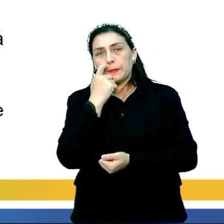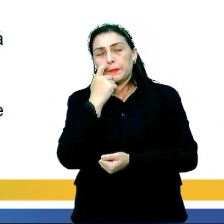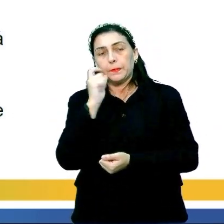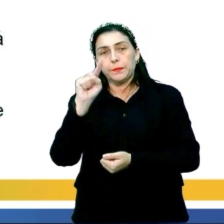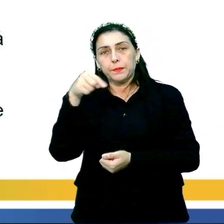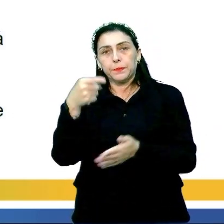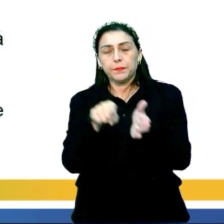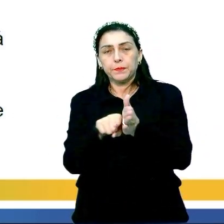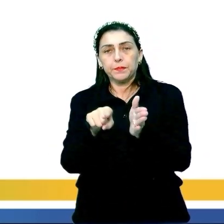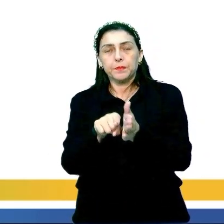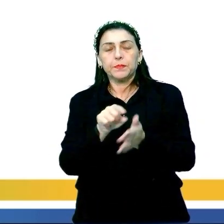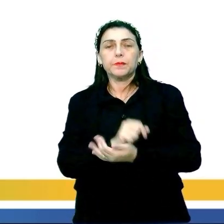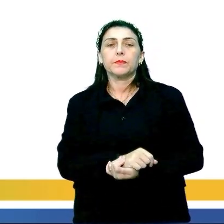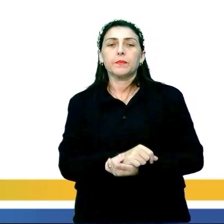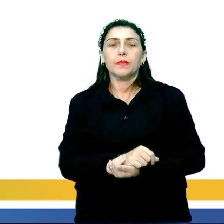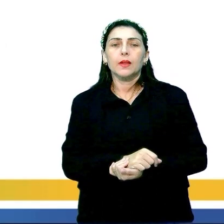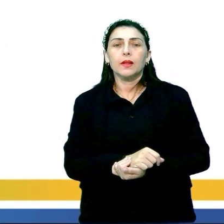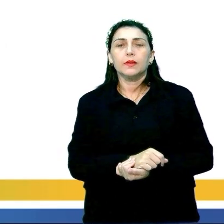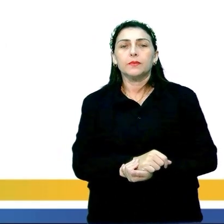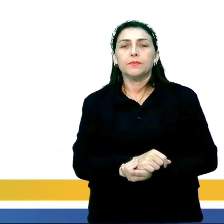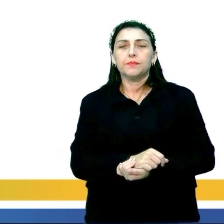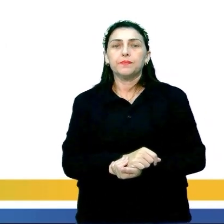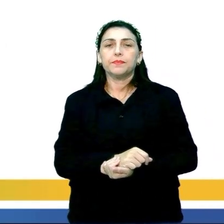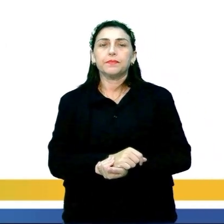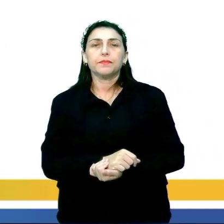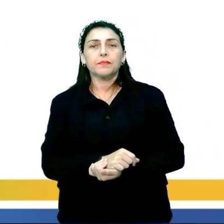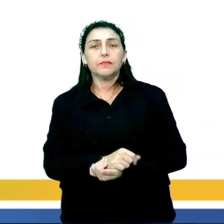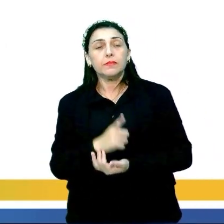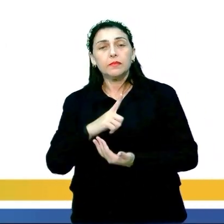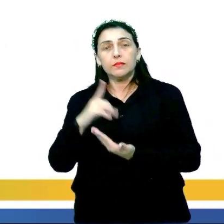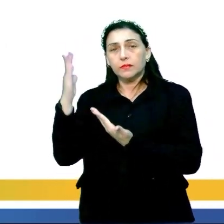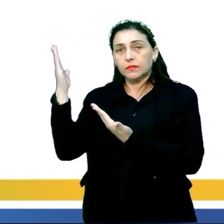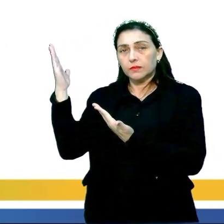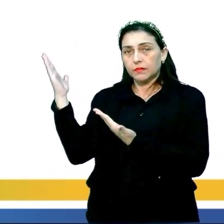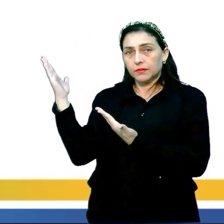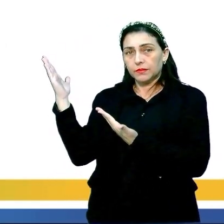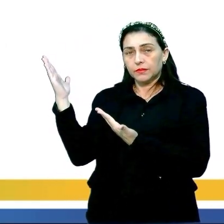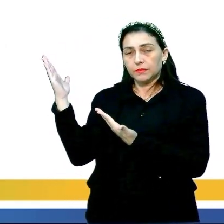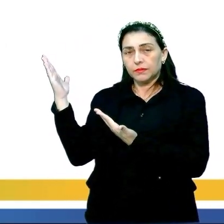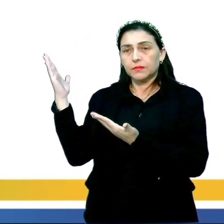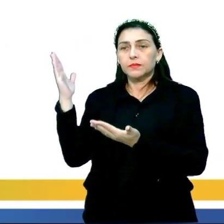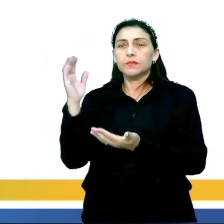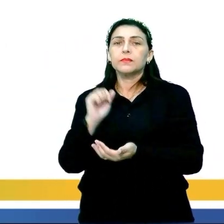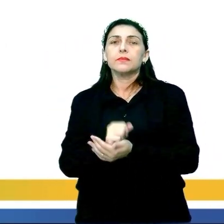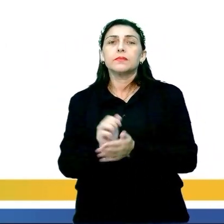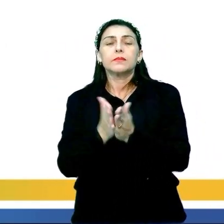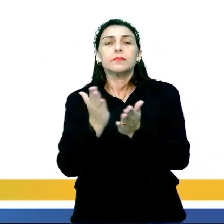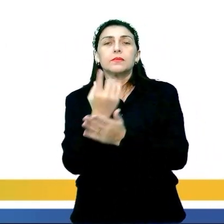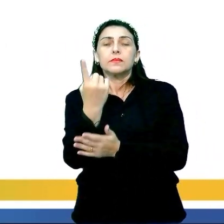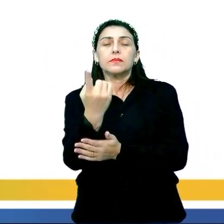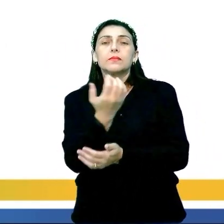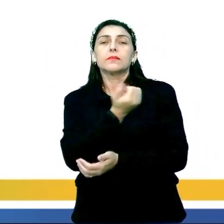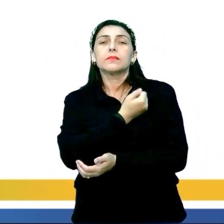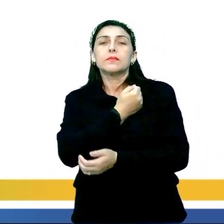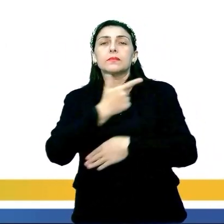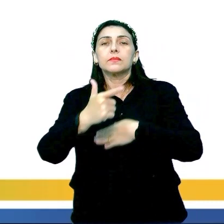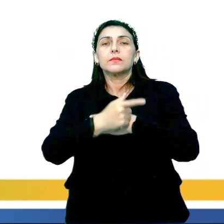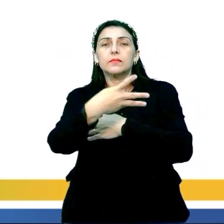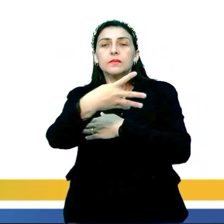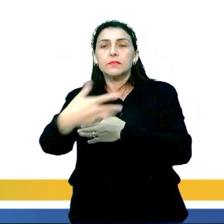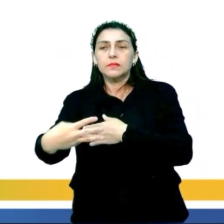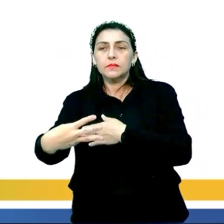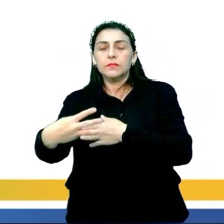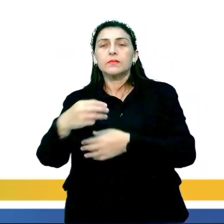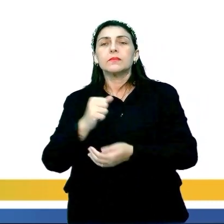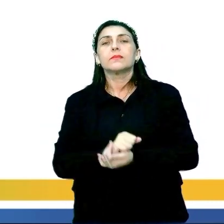para a próxima para não perdermos tempo. E aí nós temos uma última questão do livro 1, lá na página